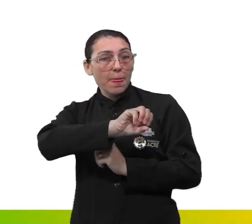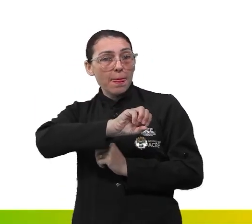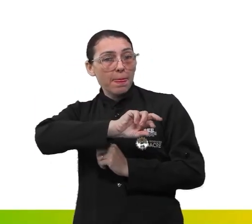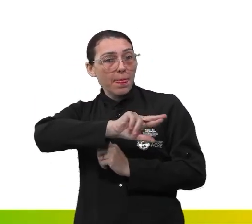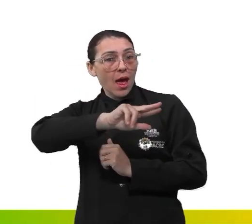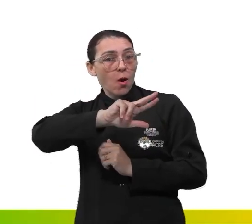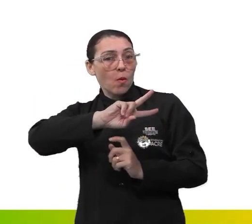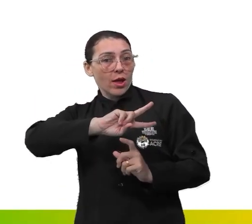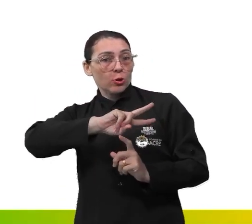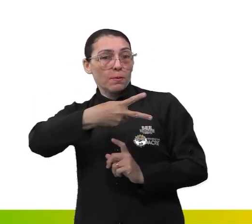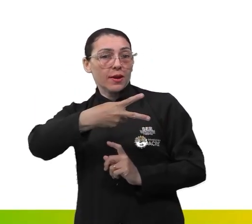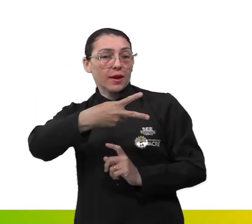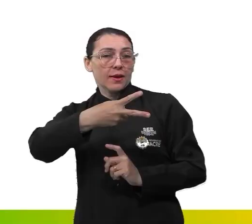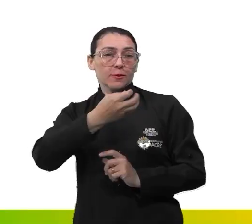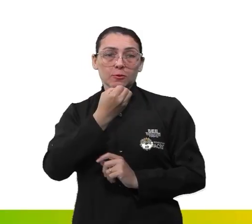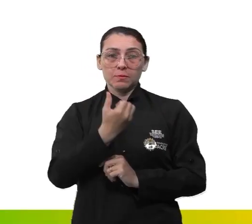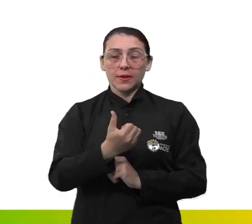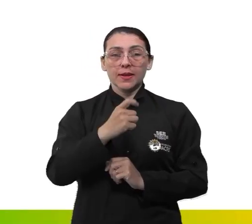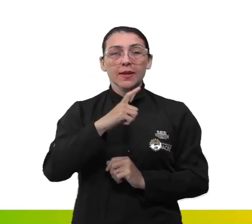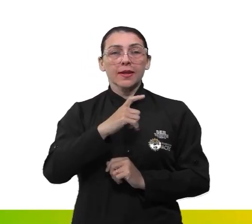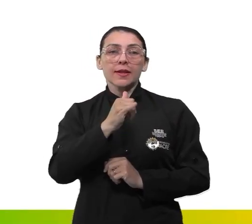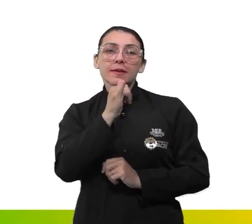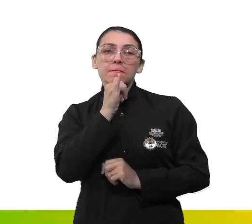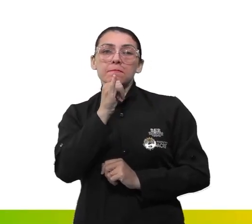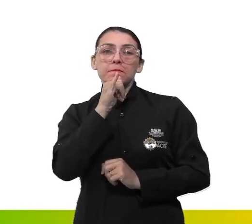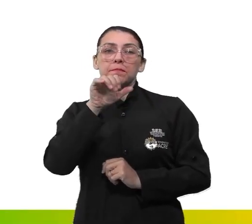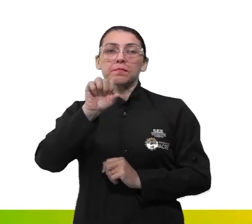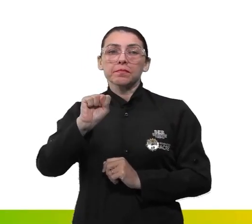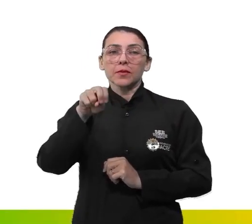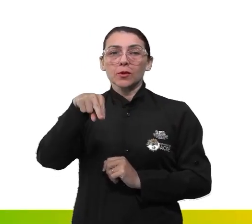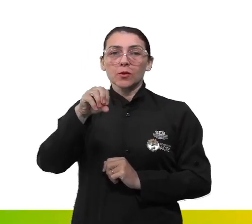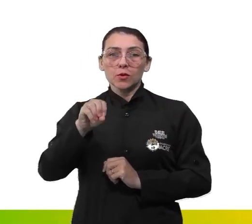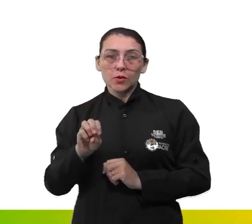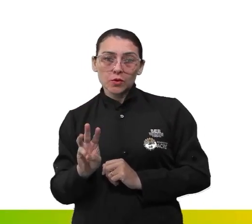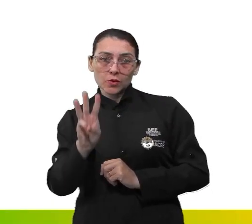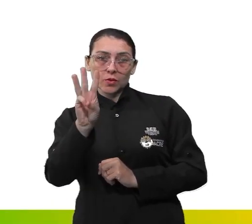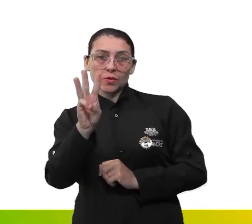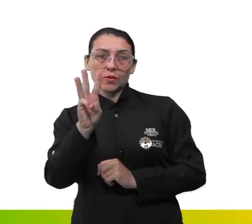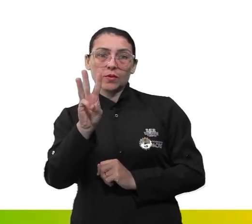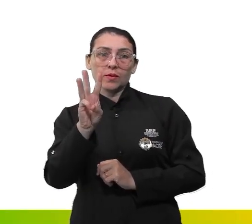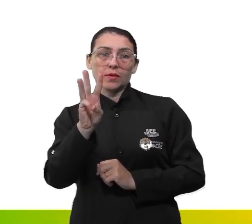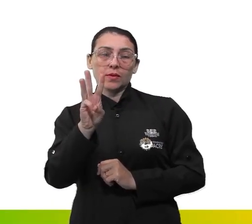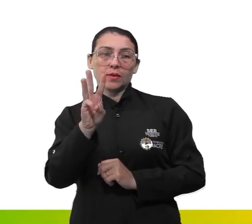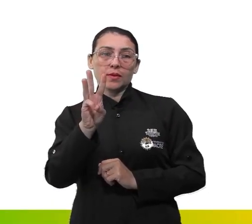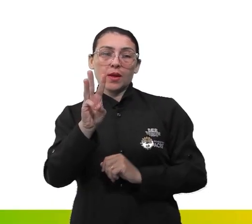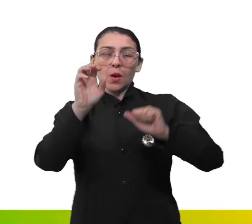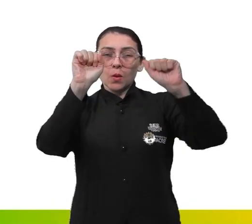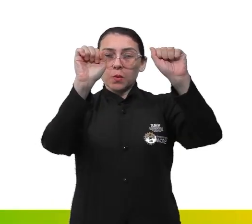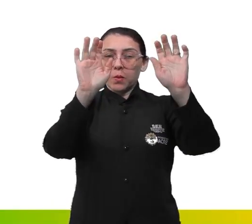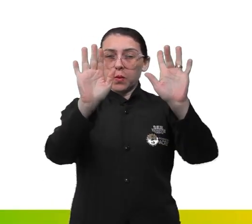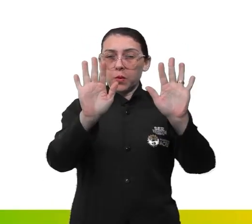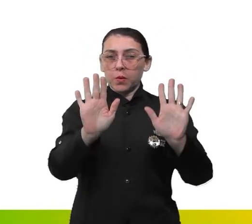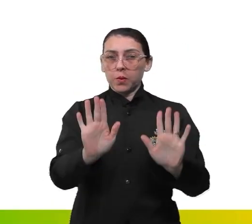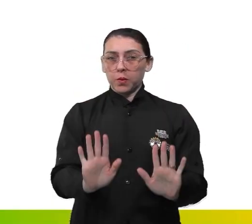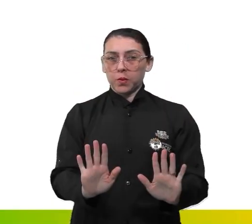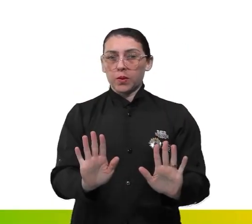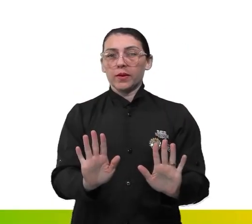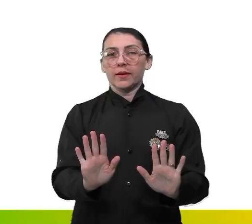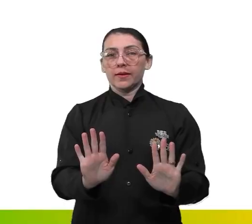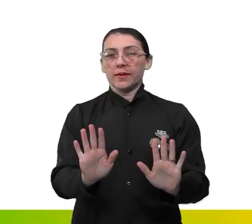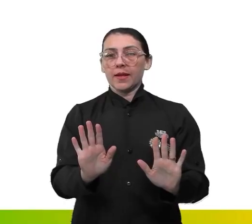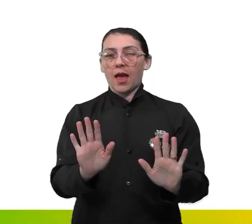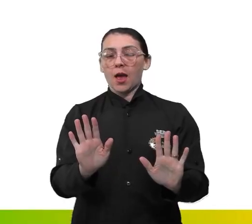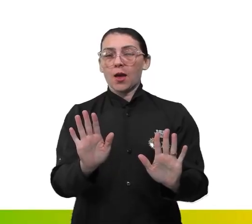duplicada, tudo bem? Nós temos aqui dois exemplos. Nós temos o snow, que é nevar. Nós temos aqui